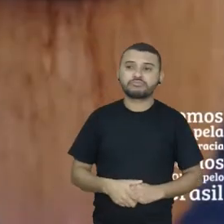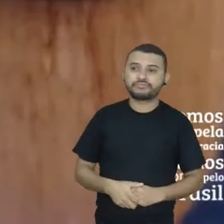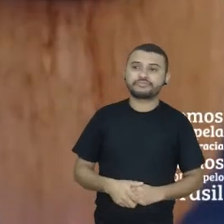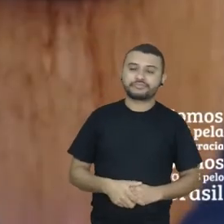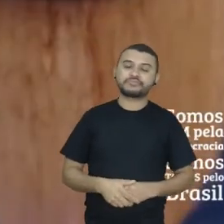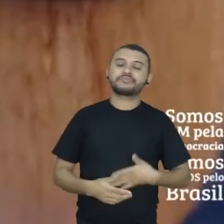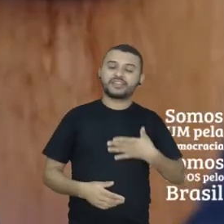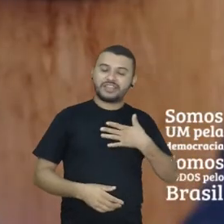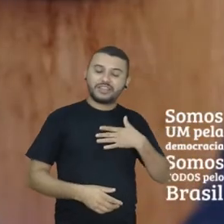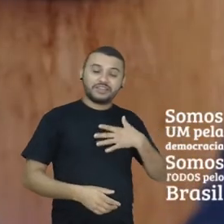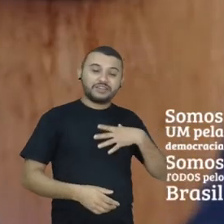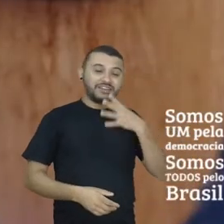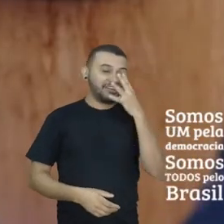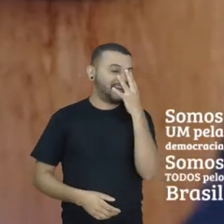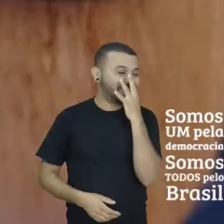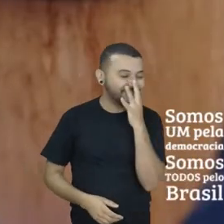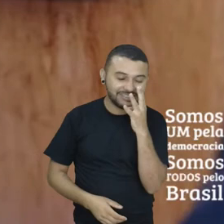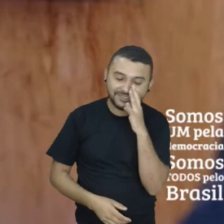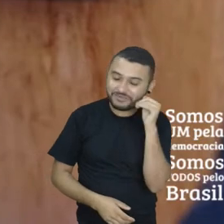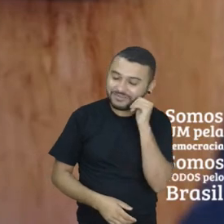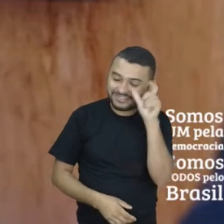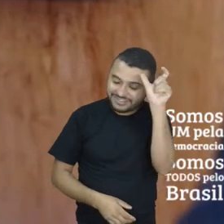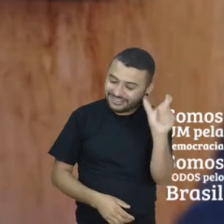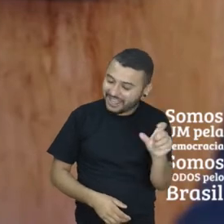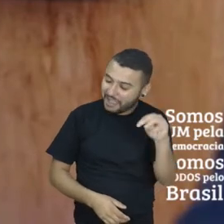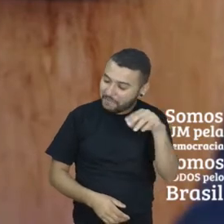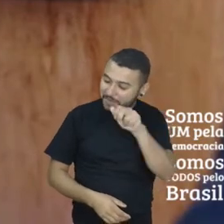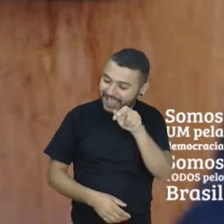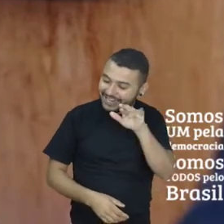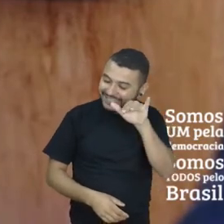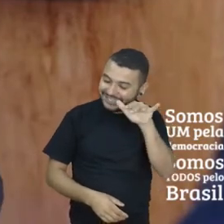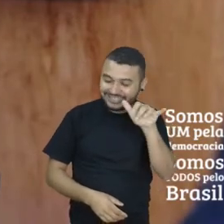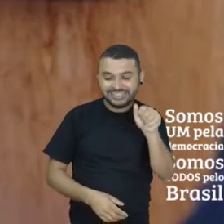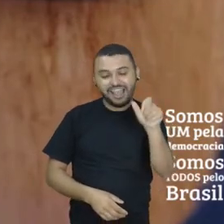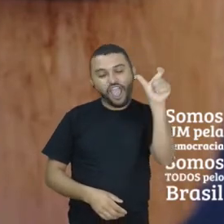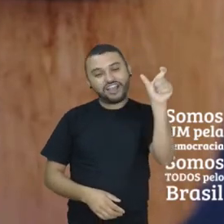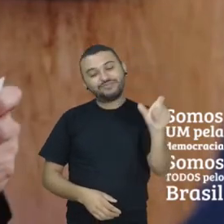Olha, eu sou um admirador da Marina Silva. Foi